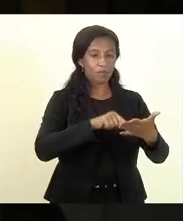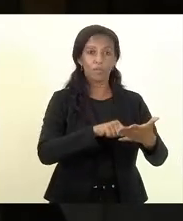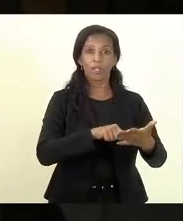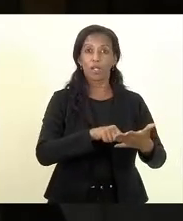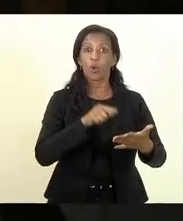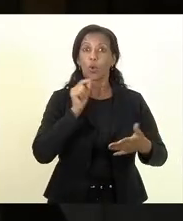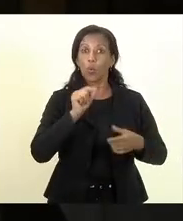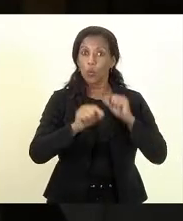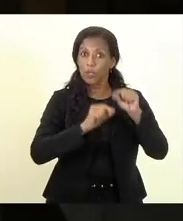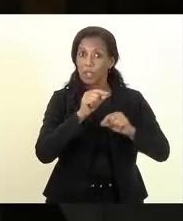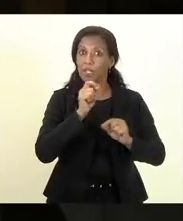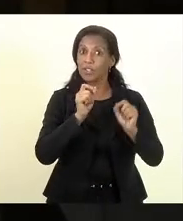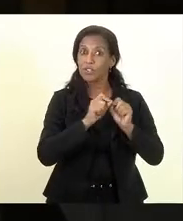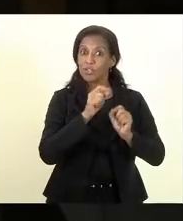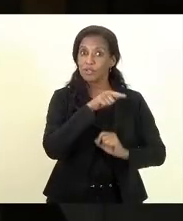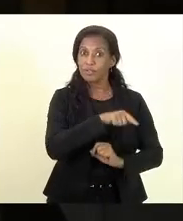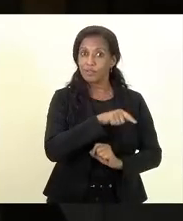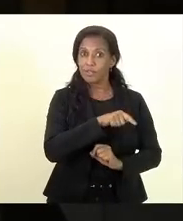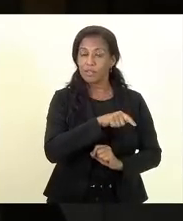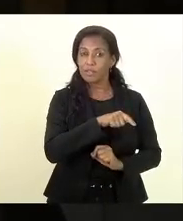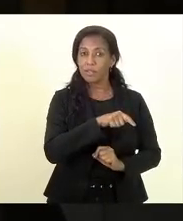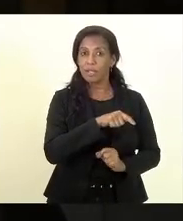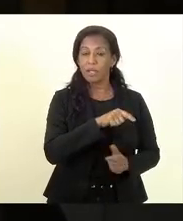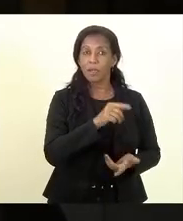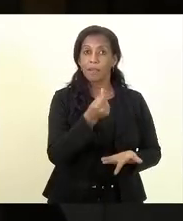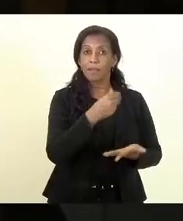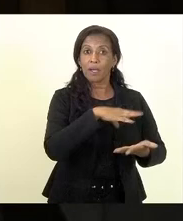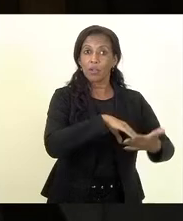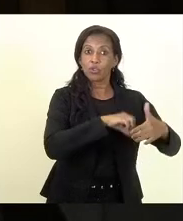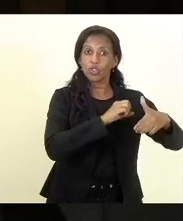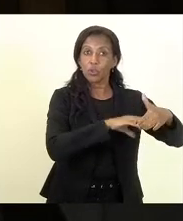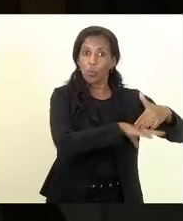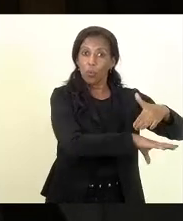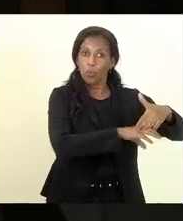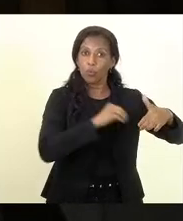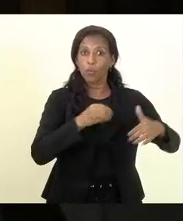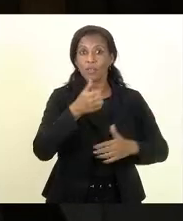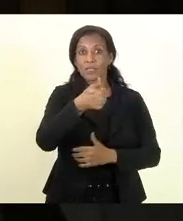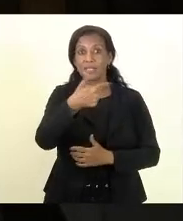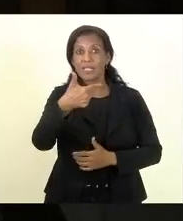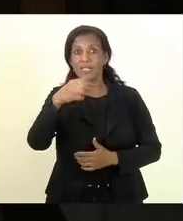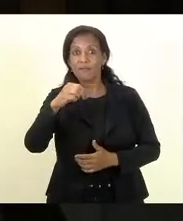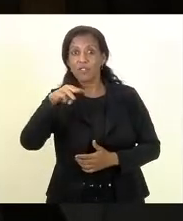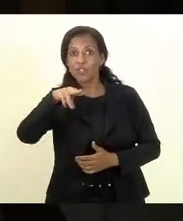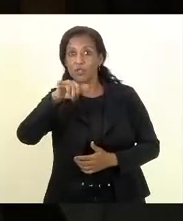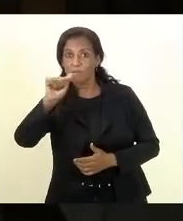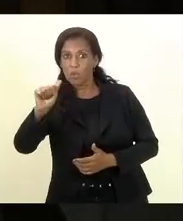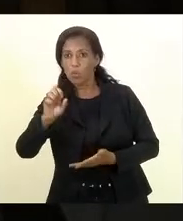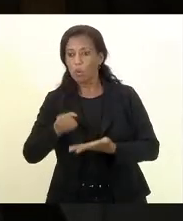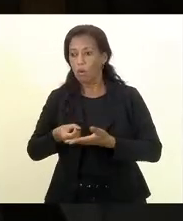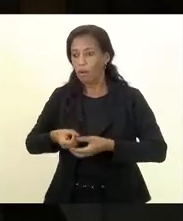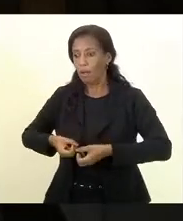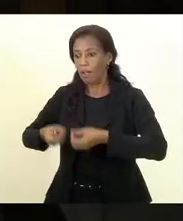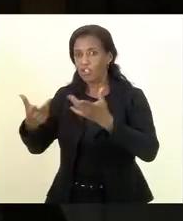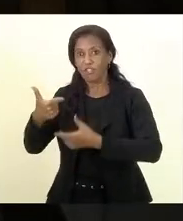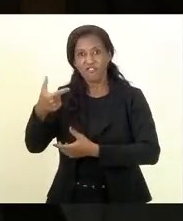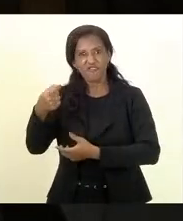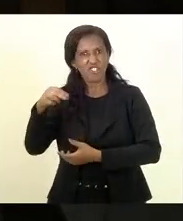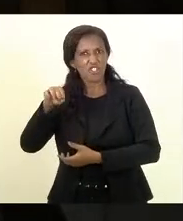que os caras fizeram, pegaram esse dinheiro do fundo penitenciário, 120 mil, Gastaram aí uns 20 mil, no